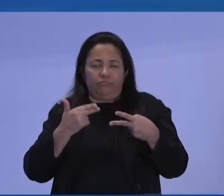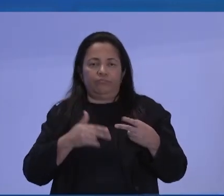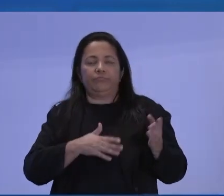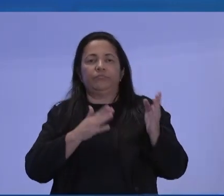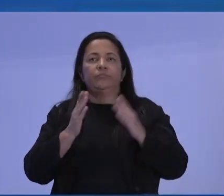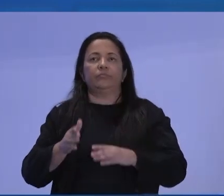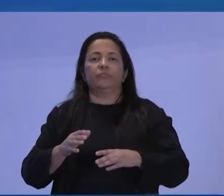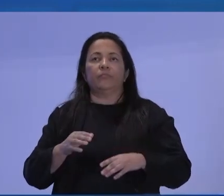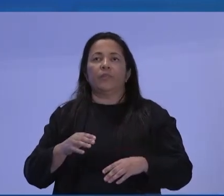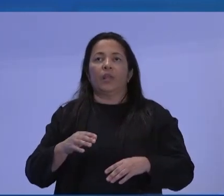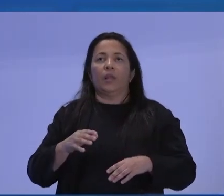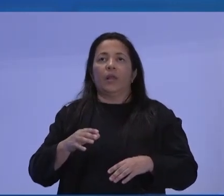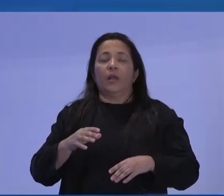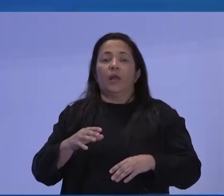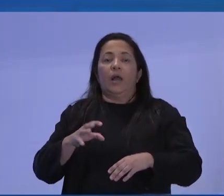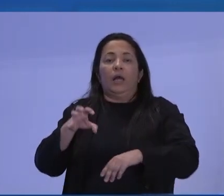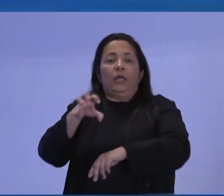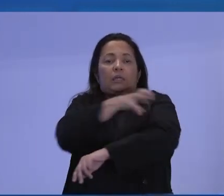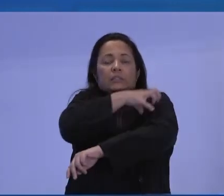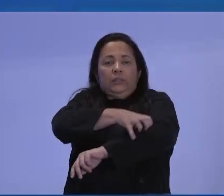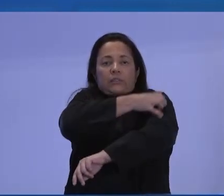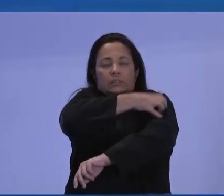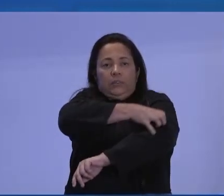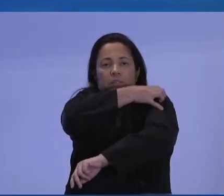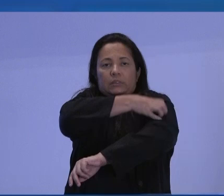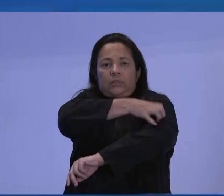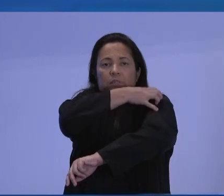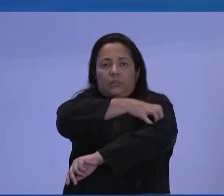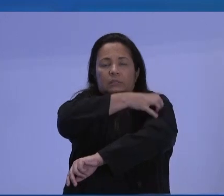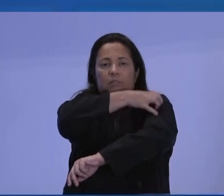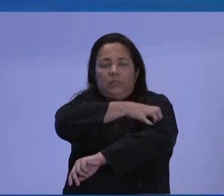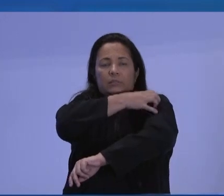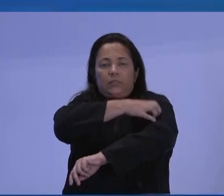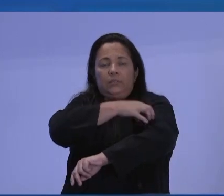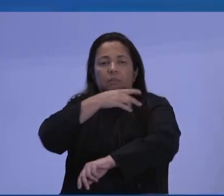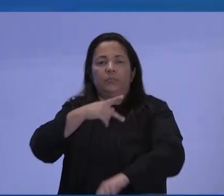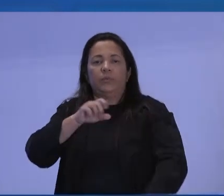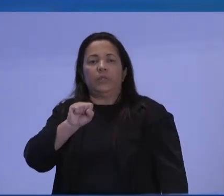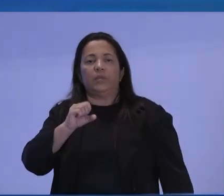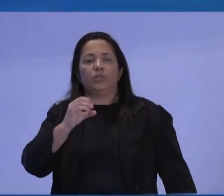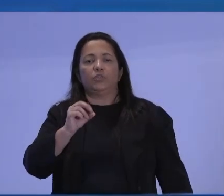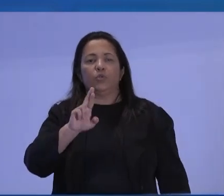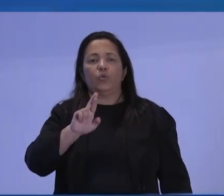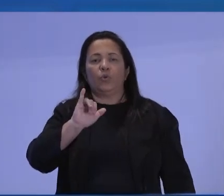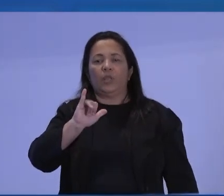A psoríase, que é uma doença crônica não